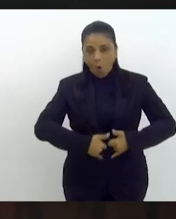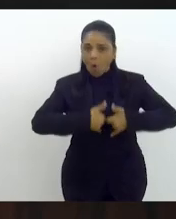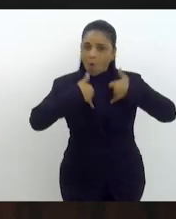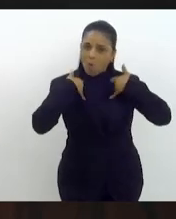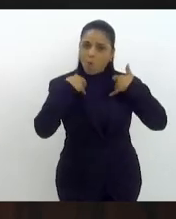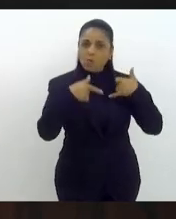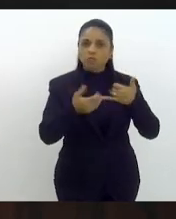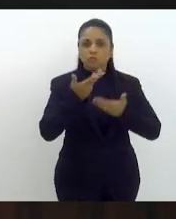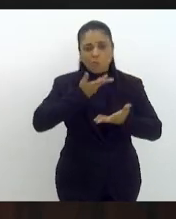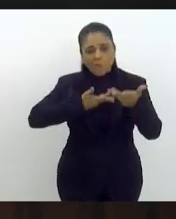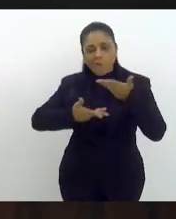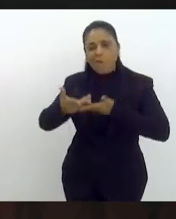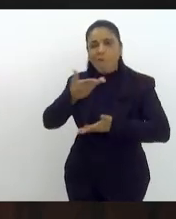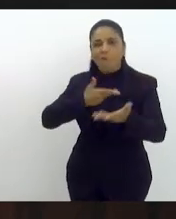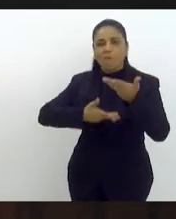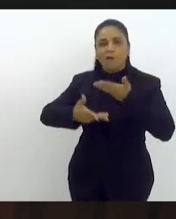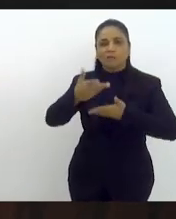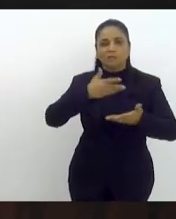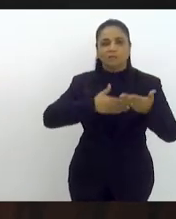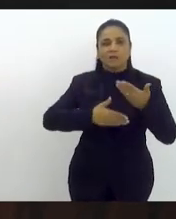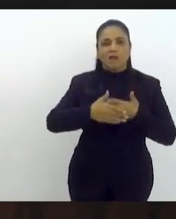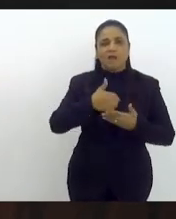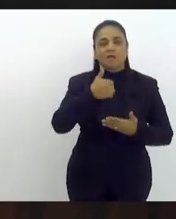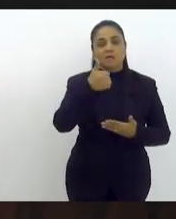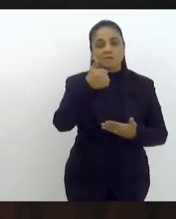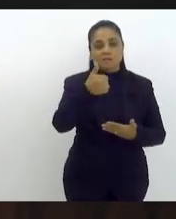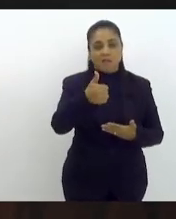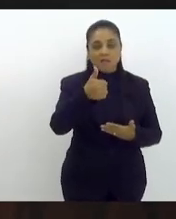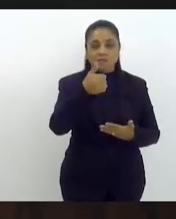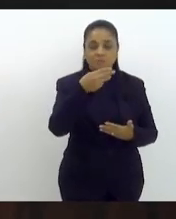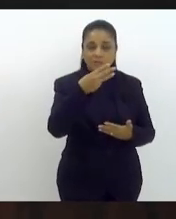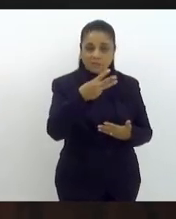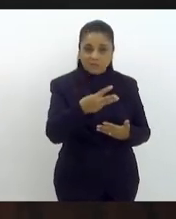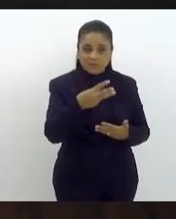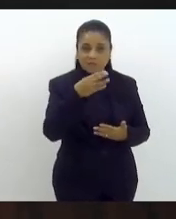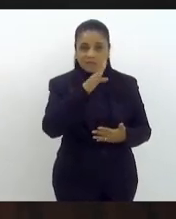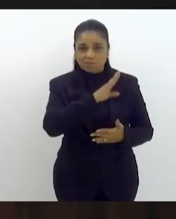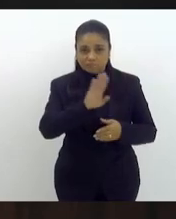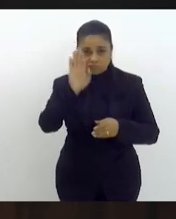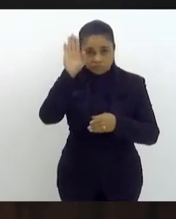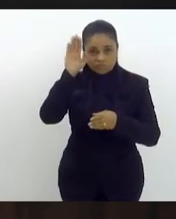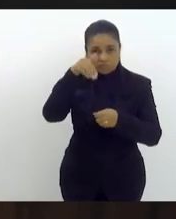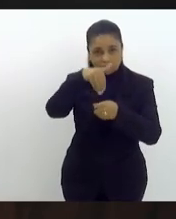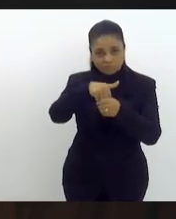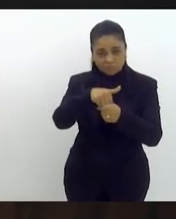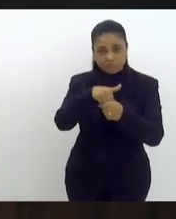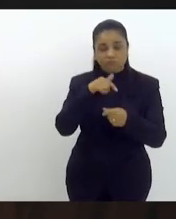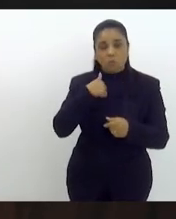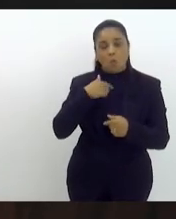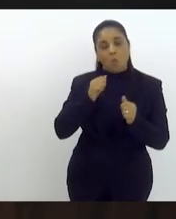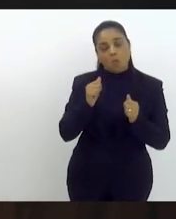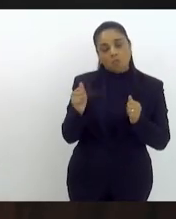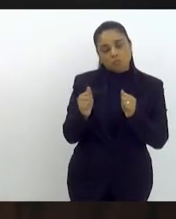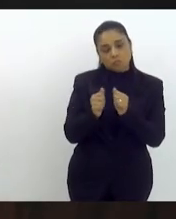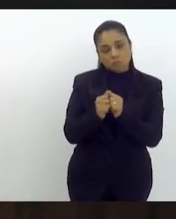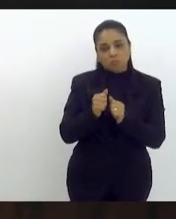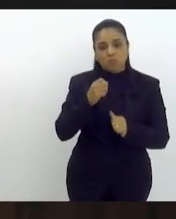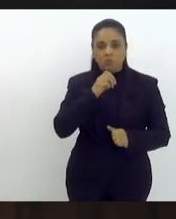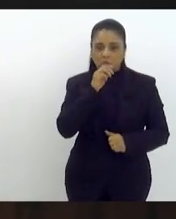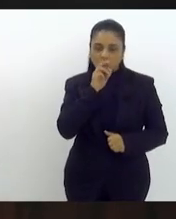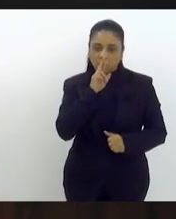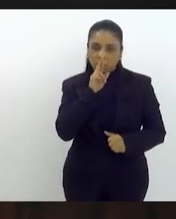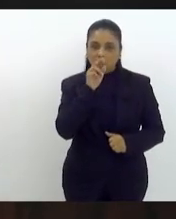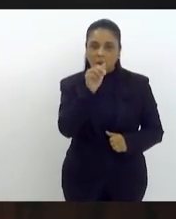eu tenho de compartilhar essa décima terceira legislatura ao lado do deputado Rodrigo Amorim Que orgulho muito essa casa parabéns